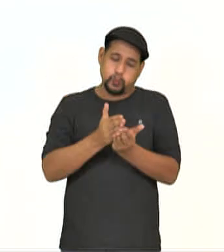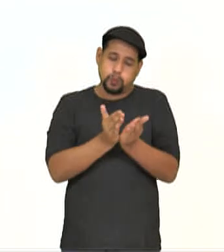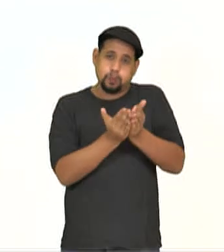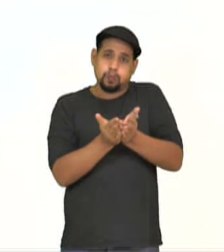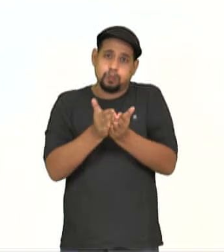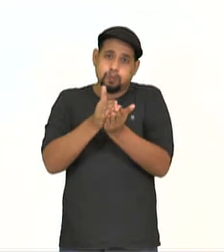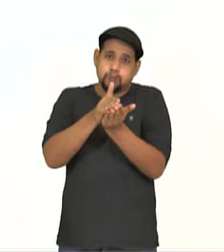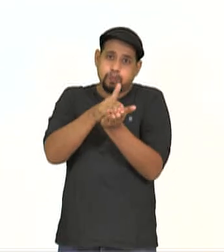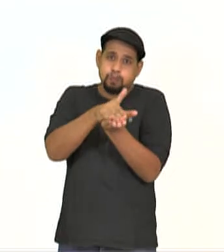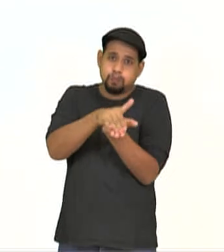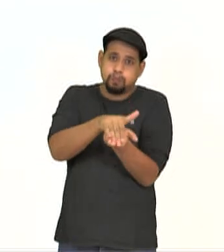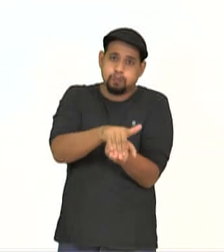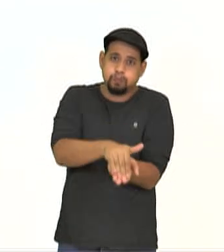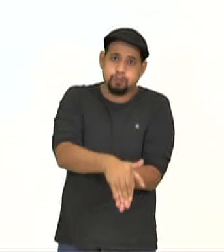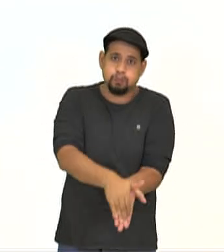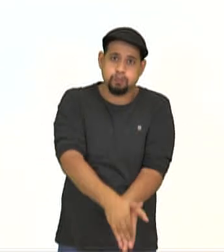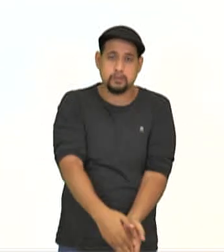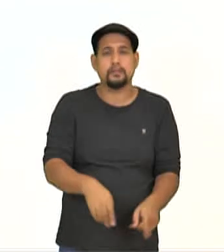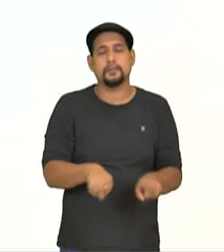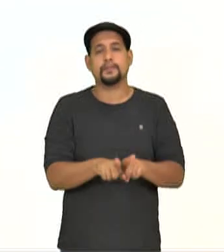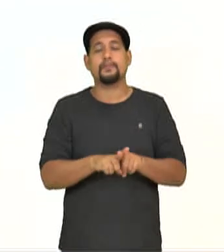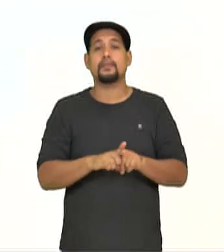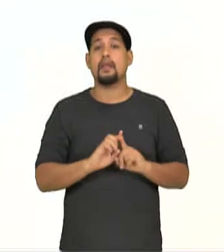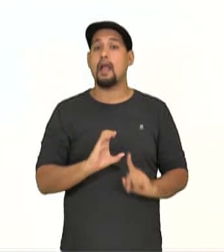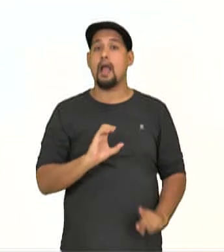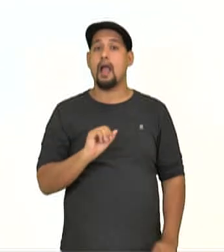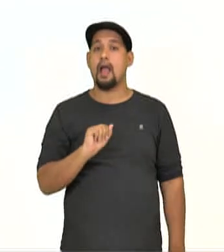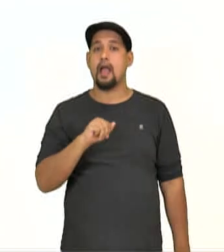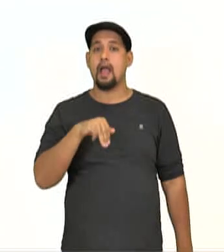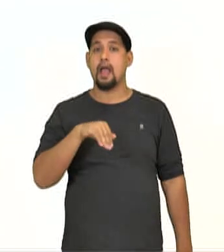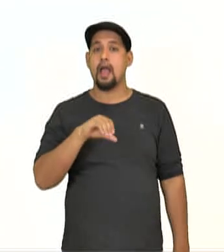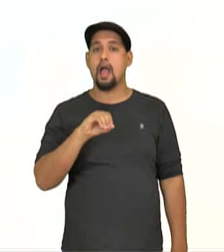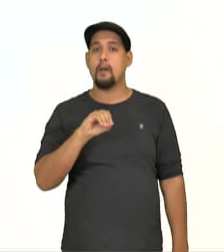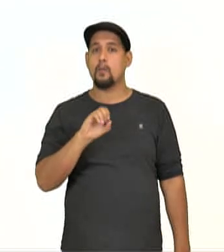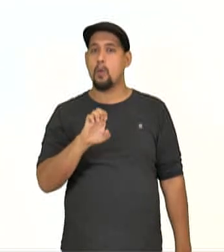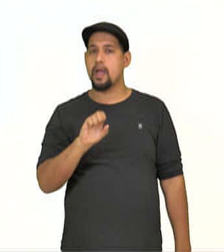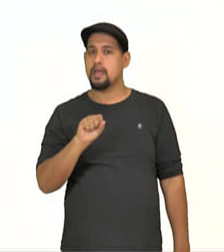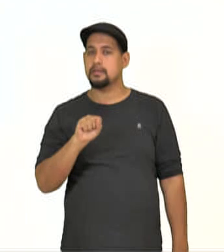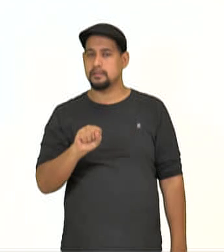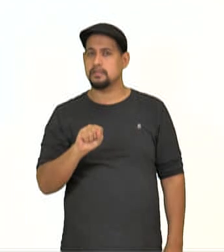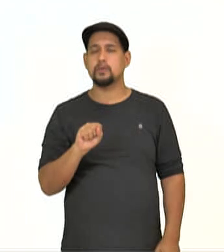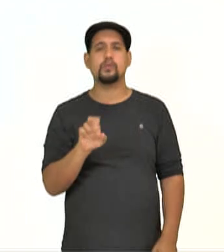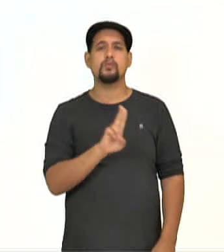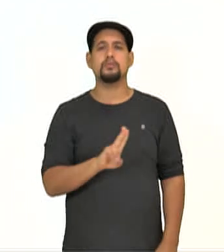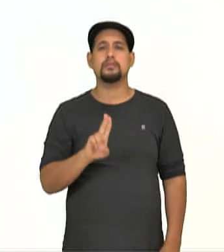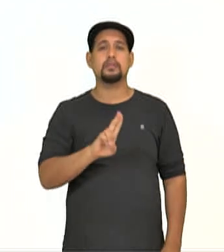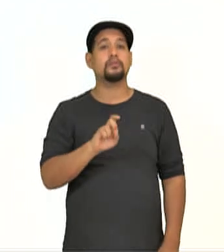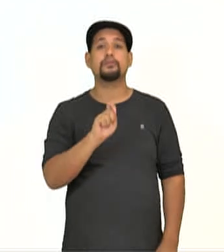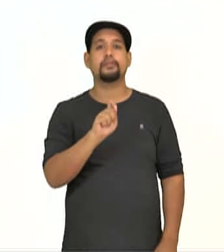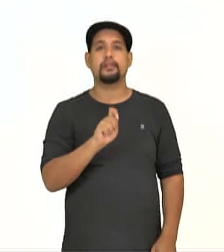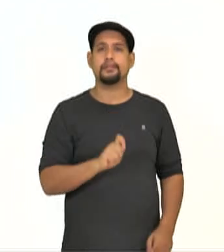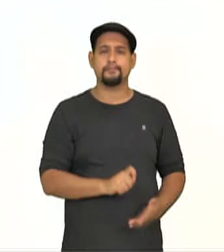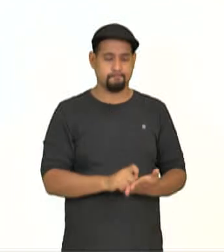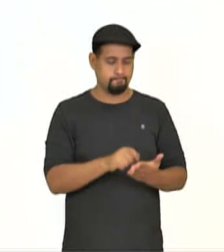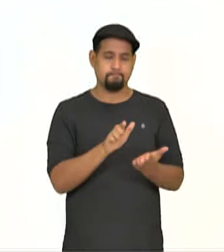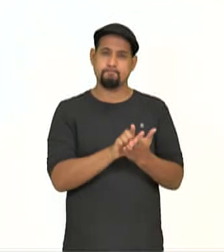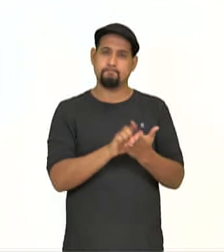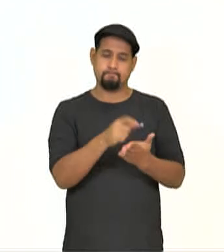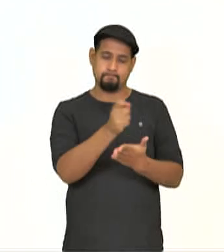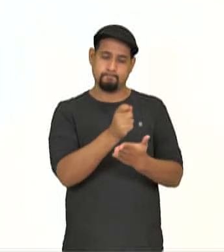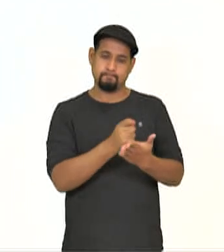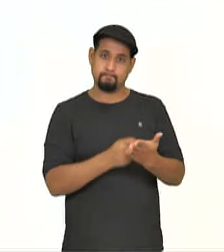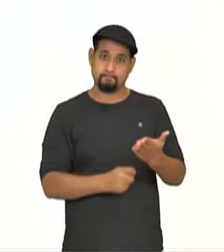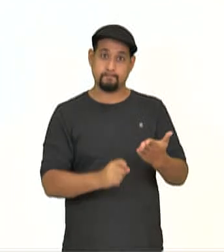com alguns historiadores, Camões, segurando em uma das mãos o manuscrito de